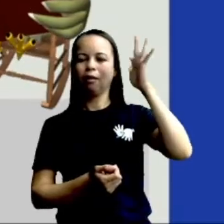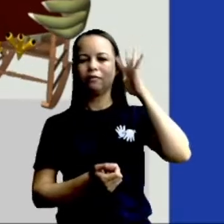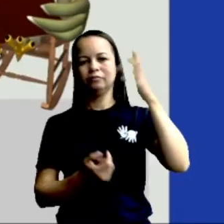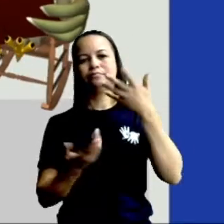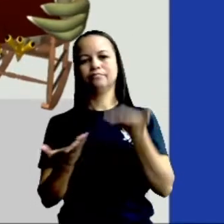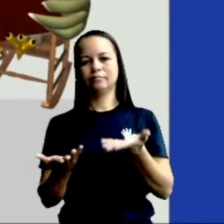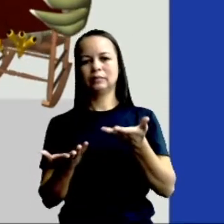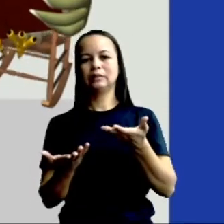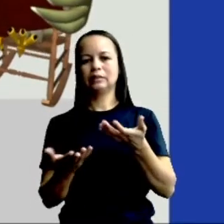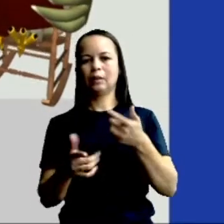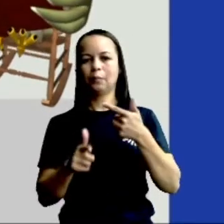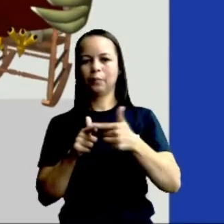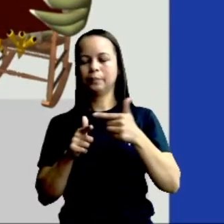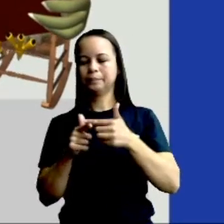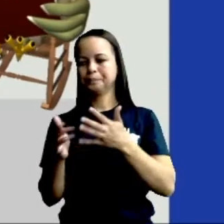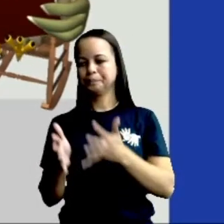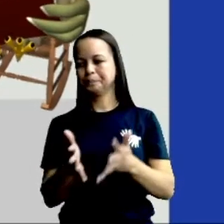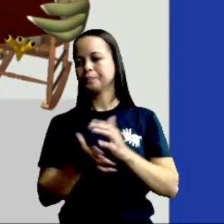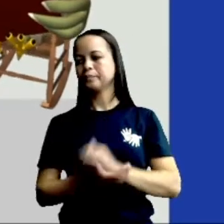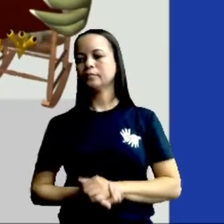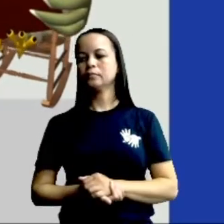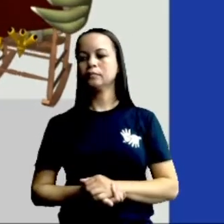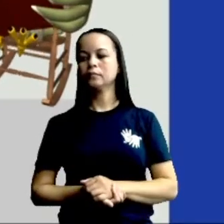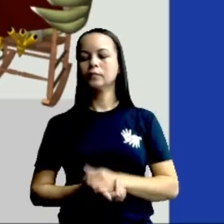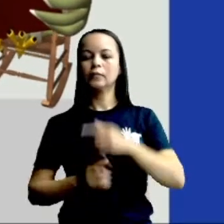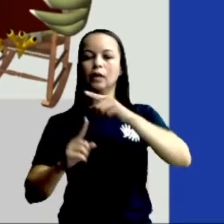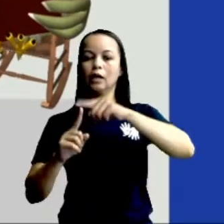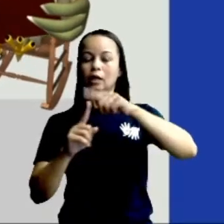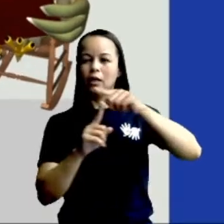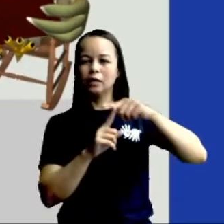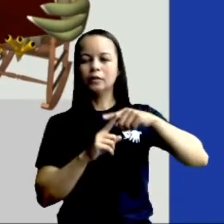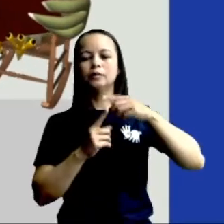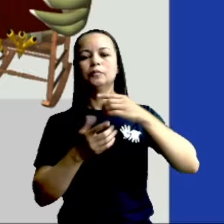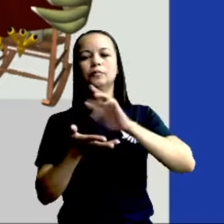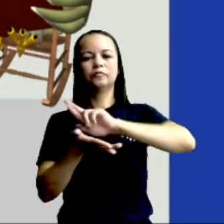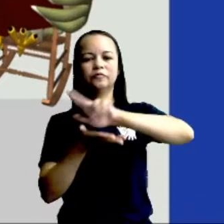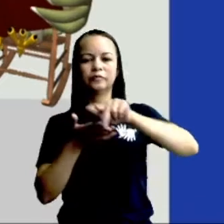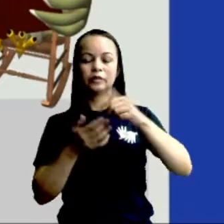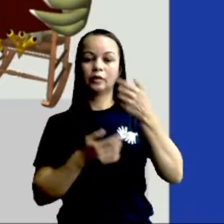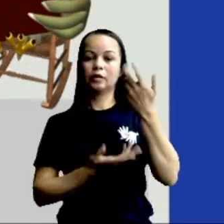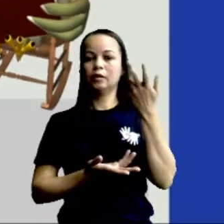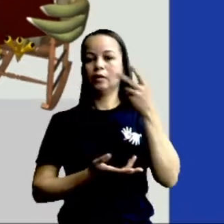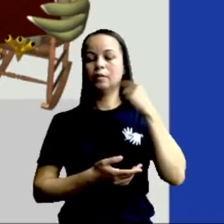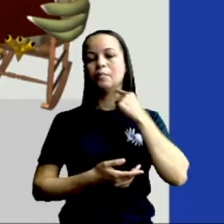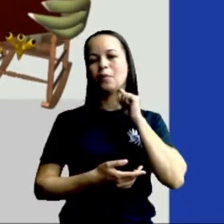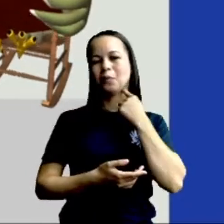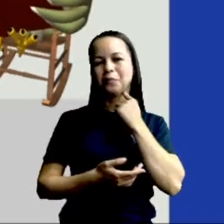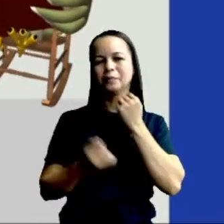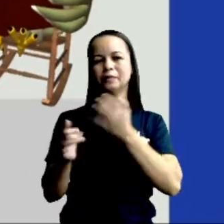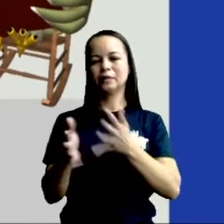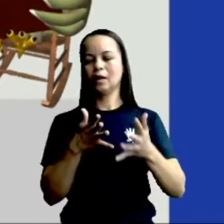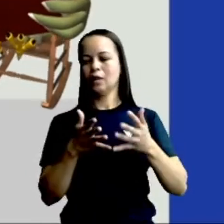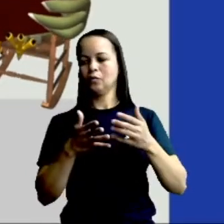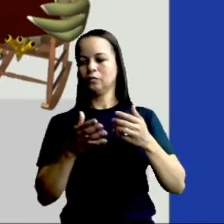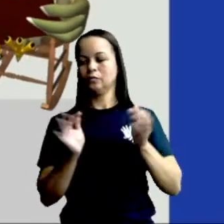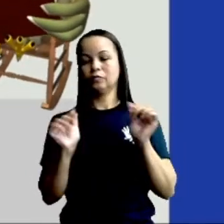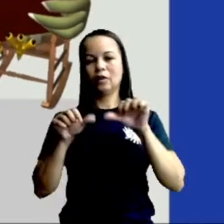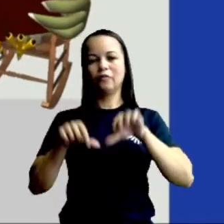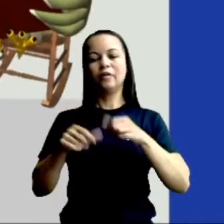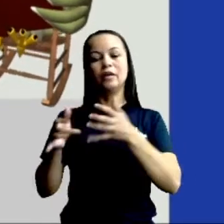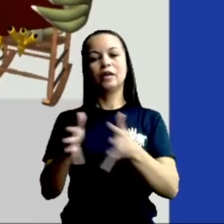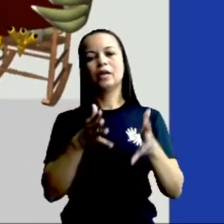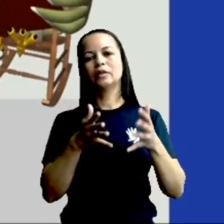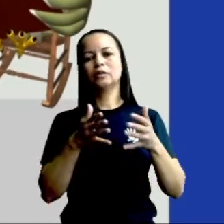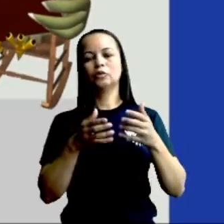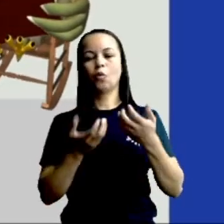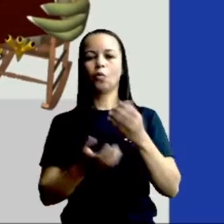isso. Olha só, tipos de poluição. Existem diversos tipos de poluição, definidos de acordo com